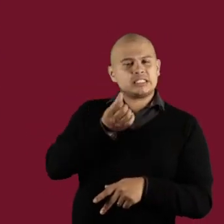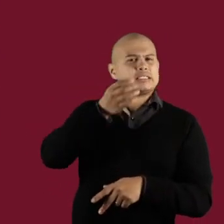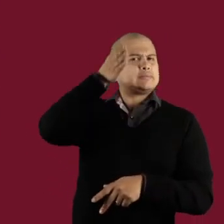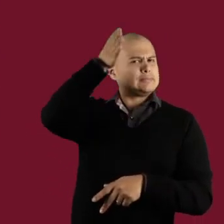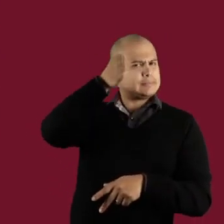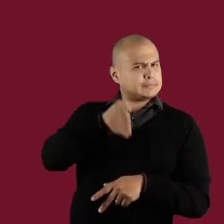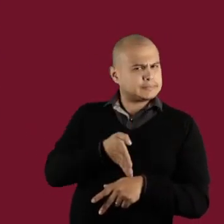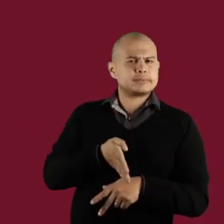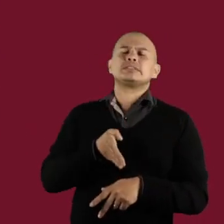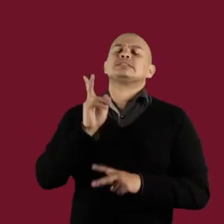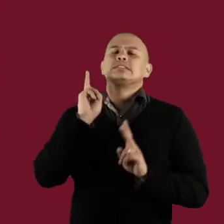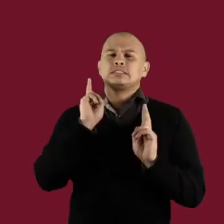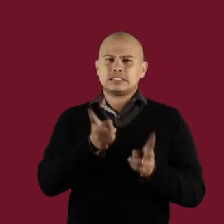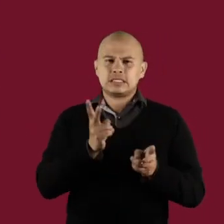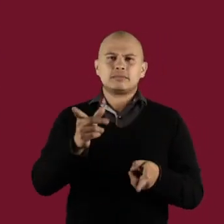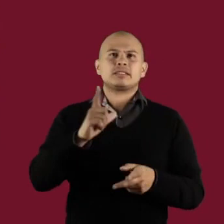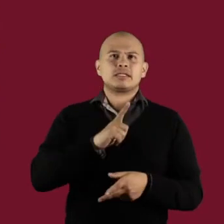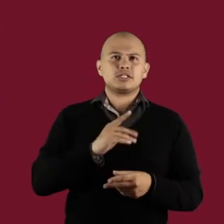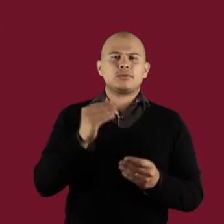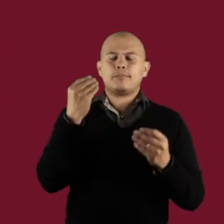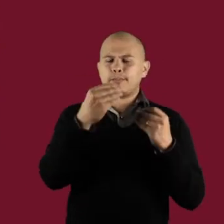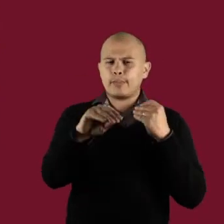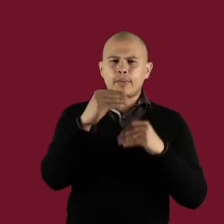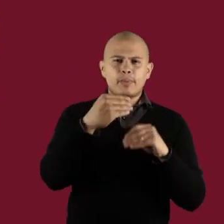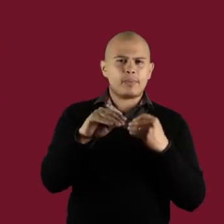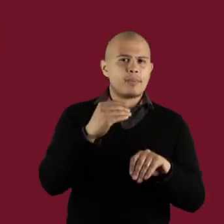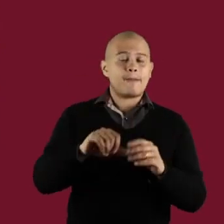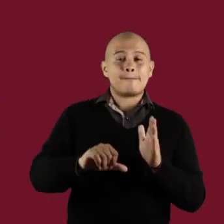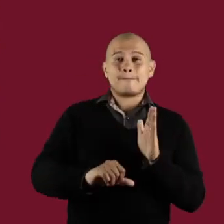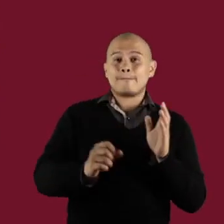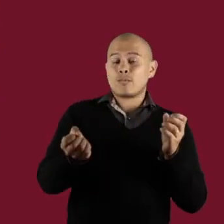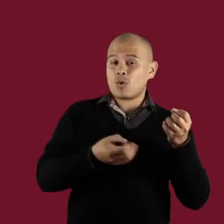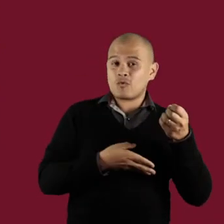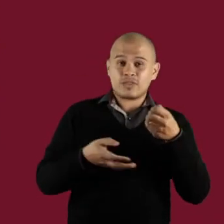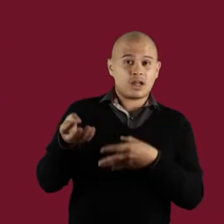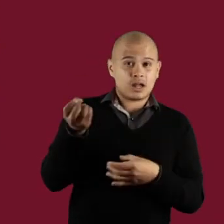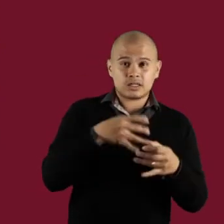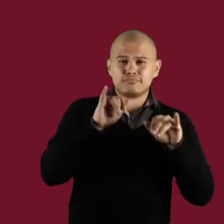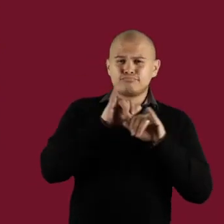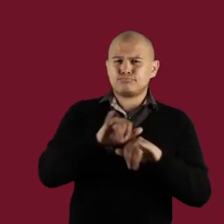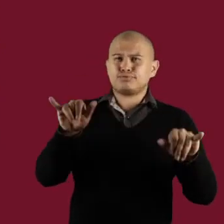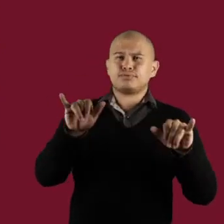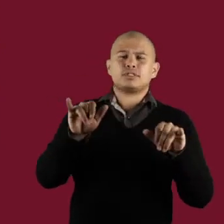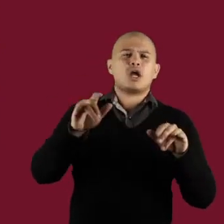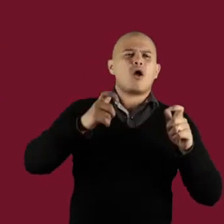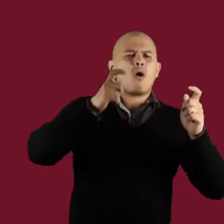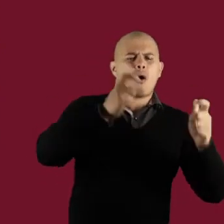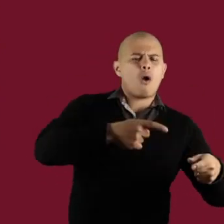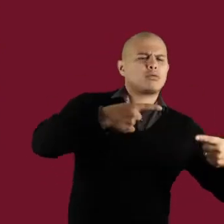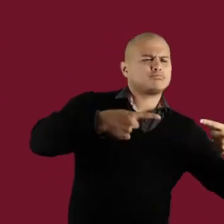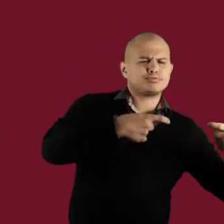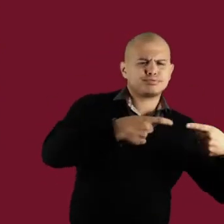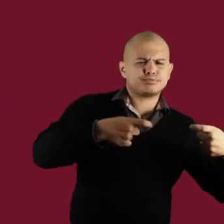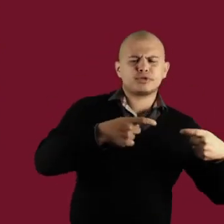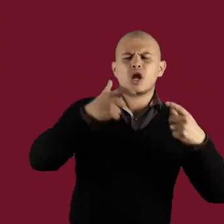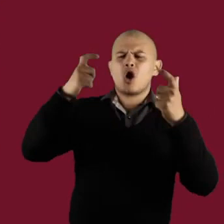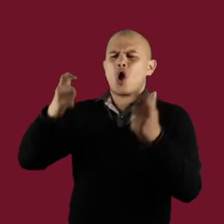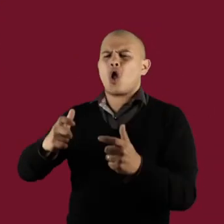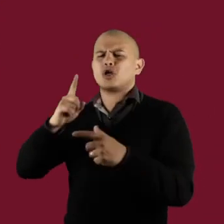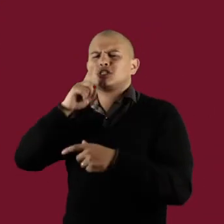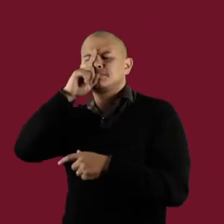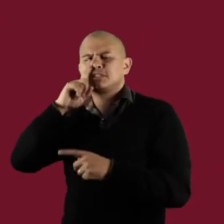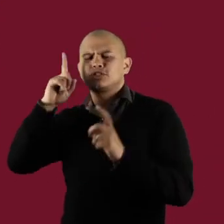mão de focos, não é, da atenção por conflitos, crises humanitárias e outras.